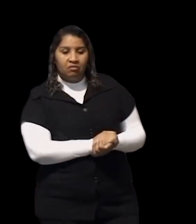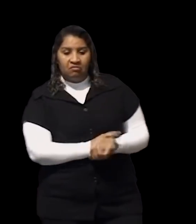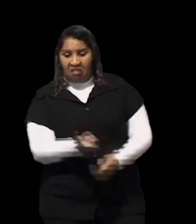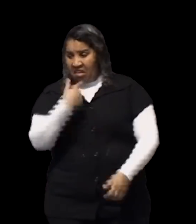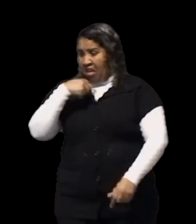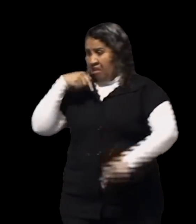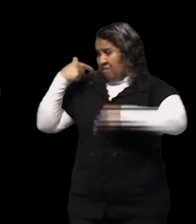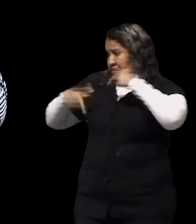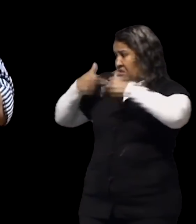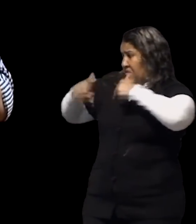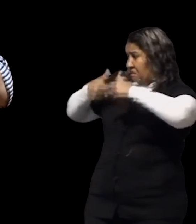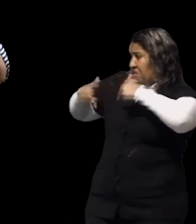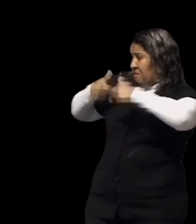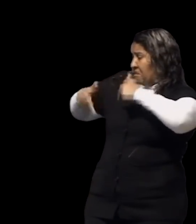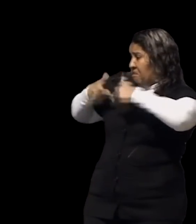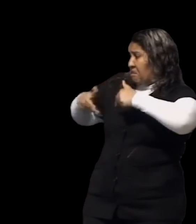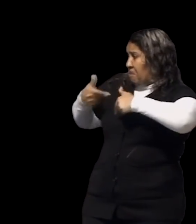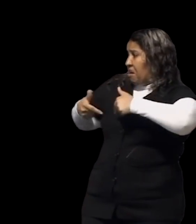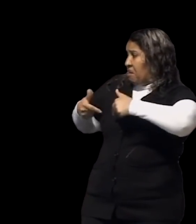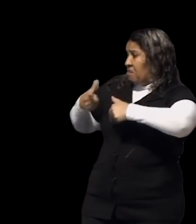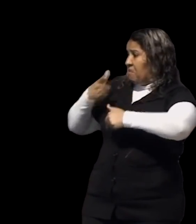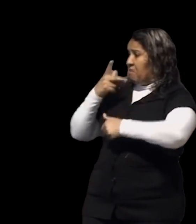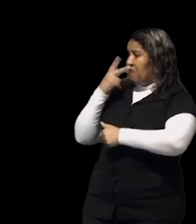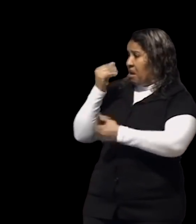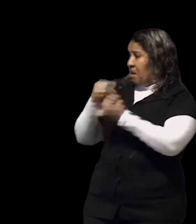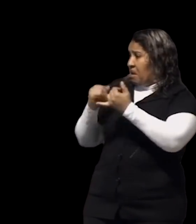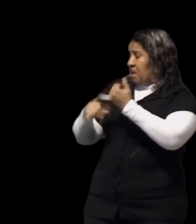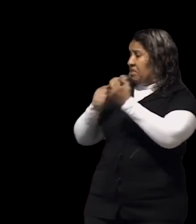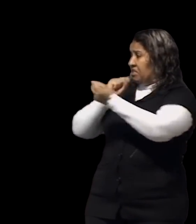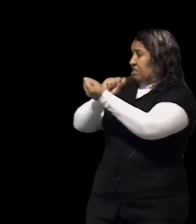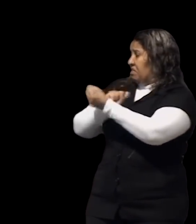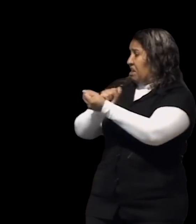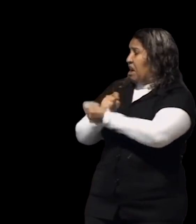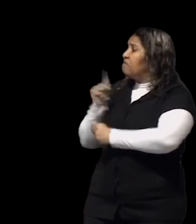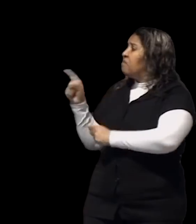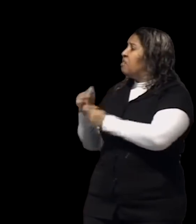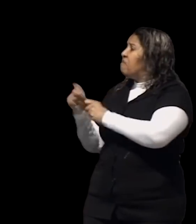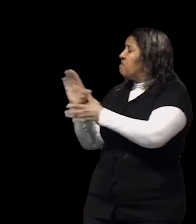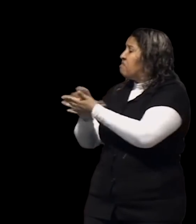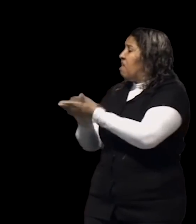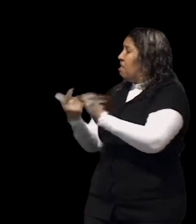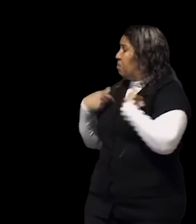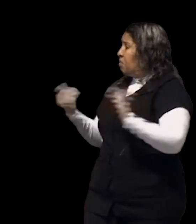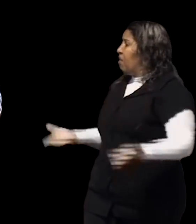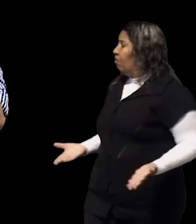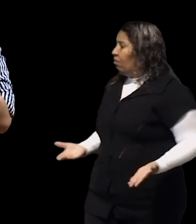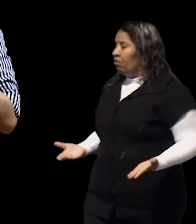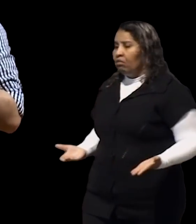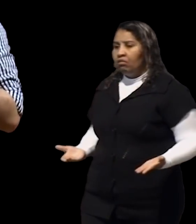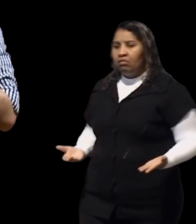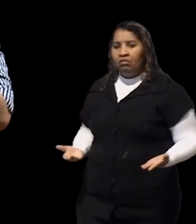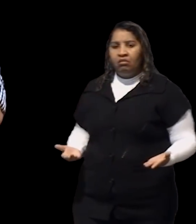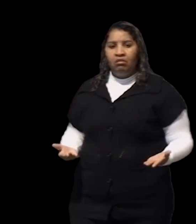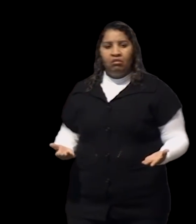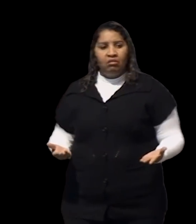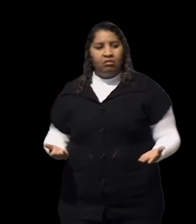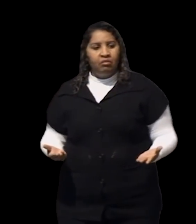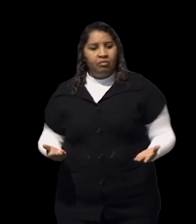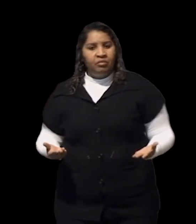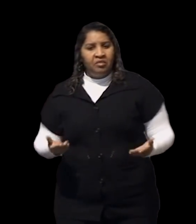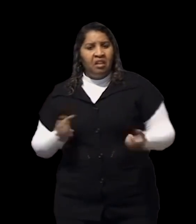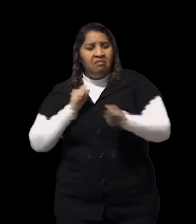legalismo aqui no coração do escravo ele fica evidente ele é denunciado o